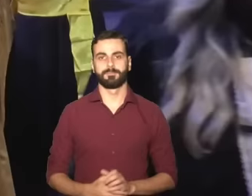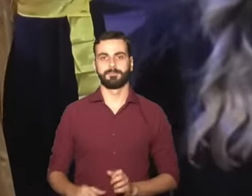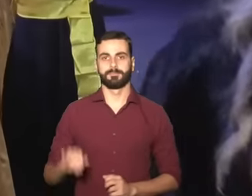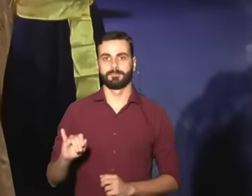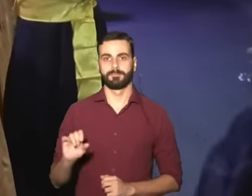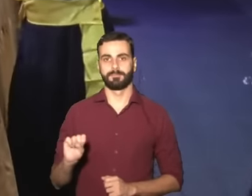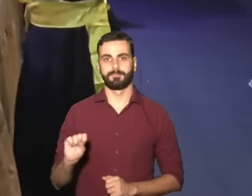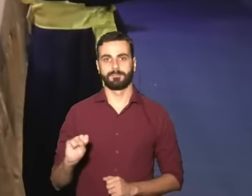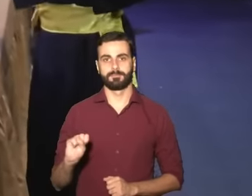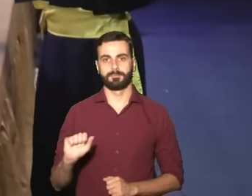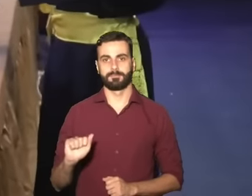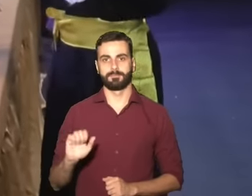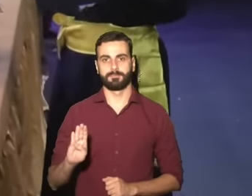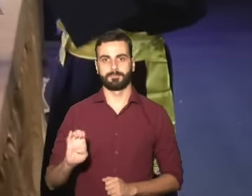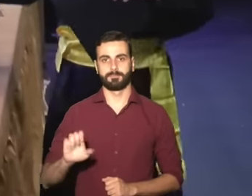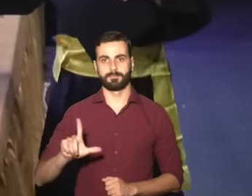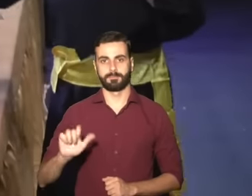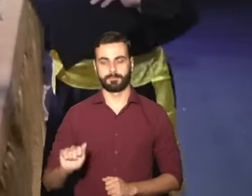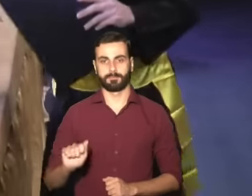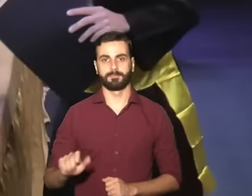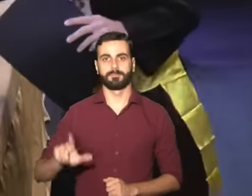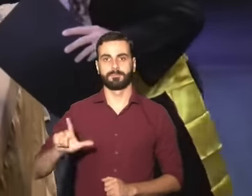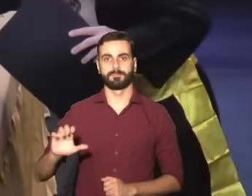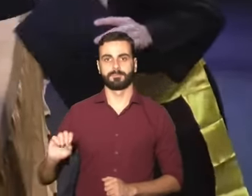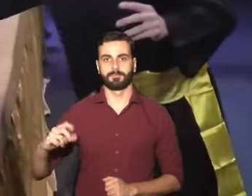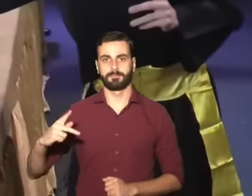Isabela Malo Lopes.